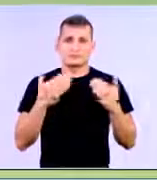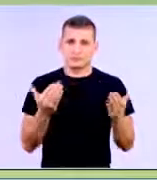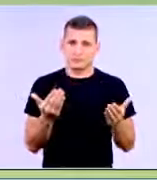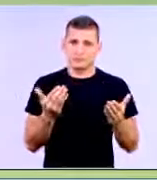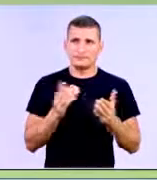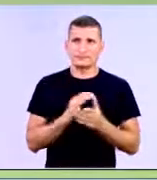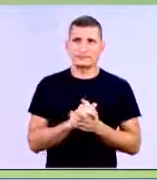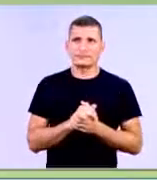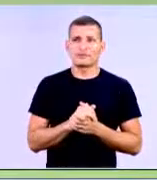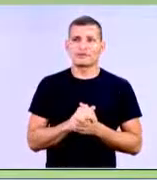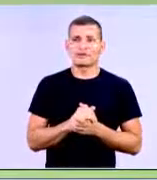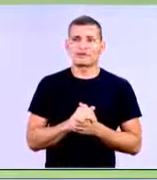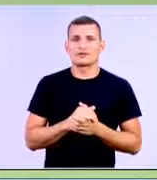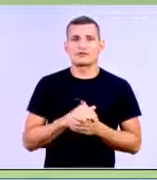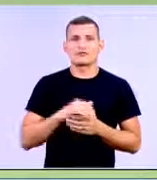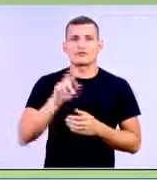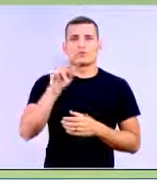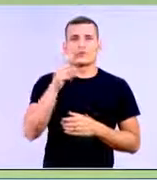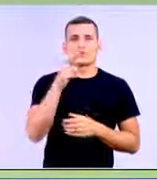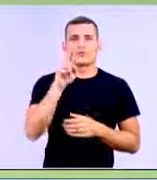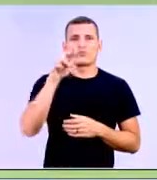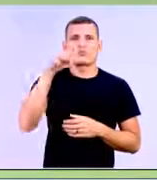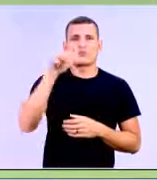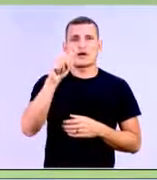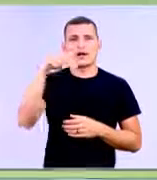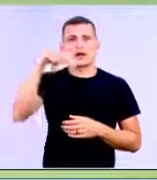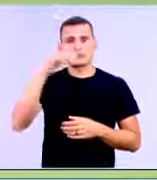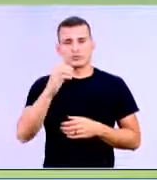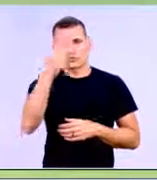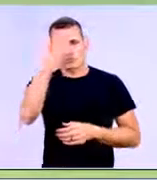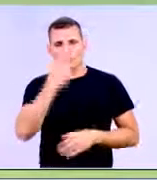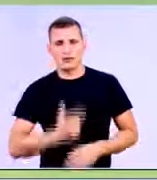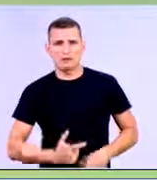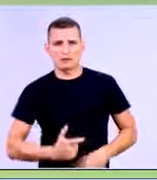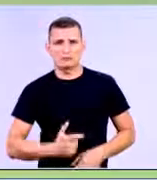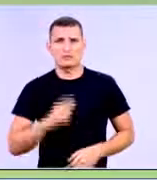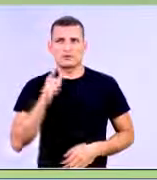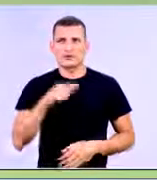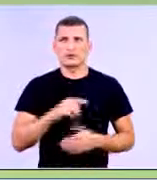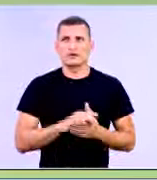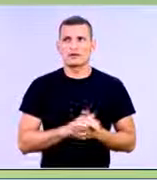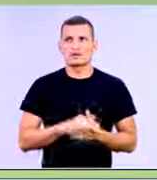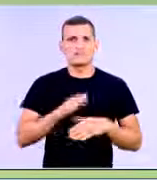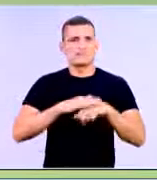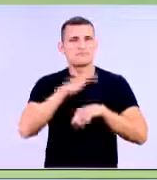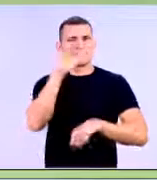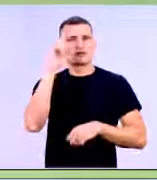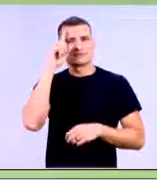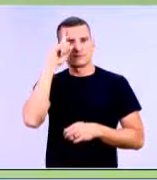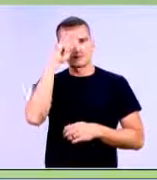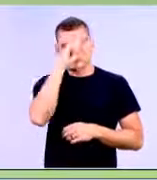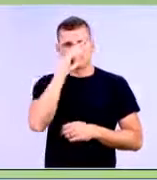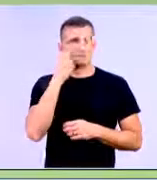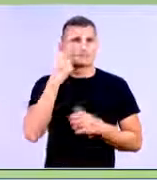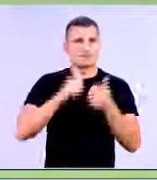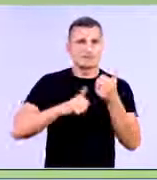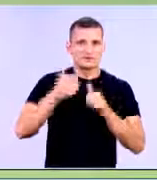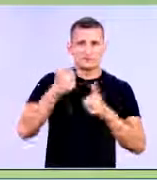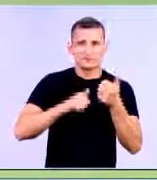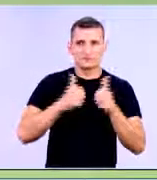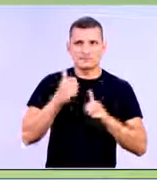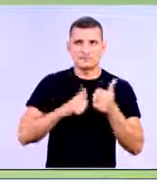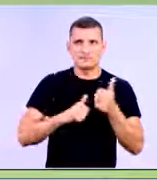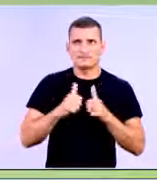caso, o fator humano aqui, né, são os mais difíceis de avaliar,